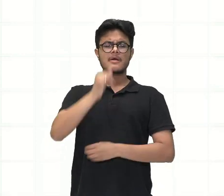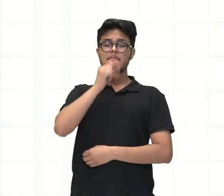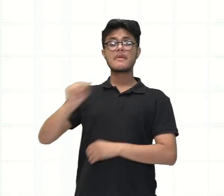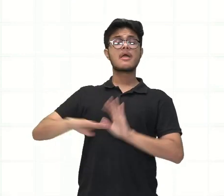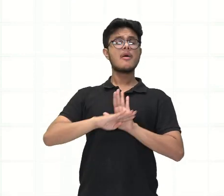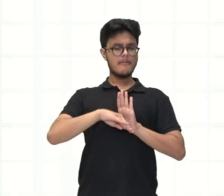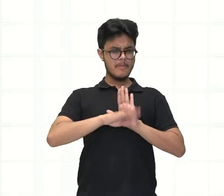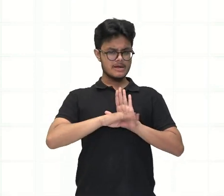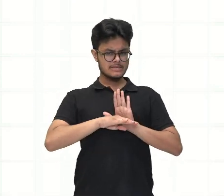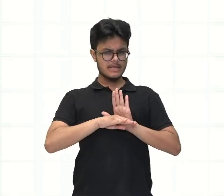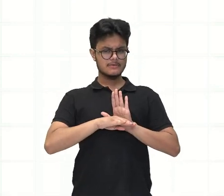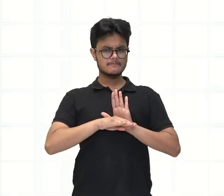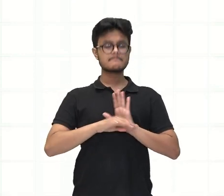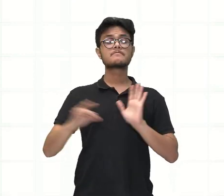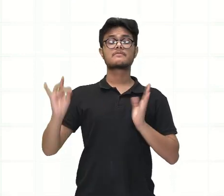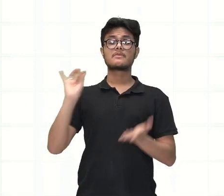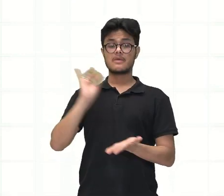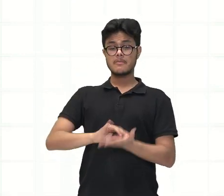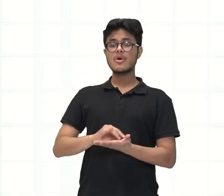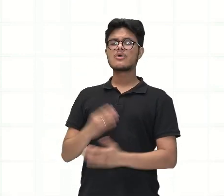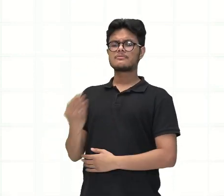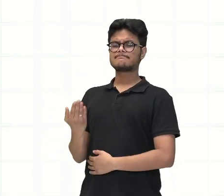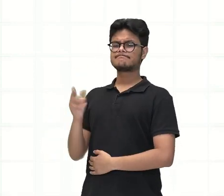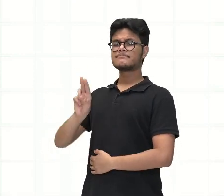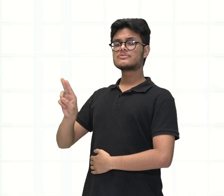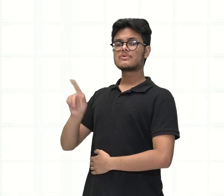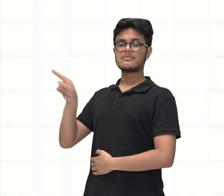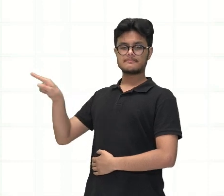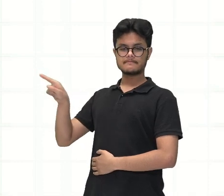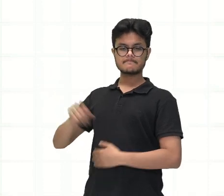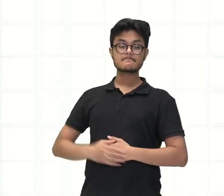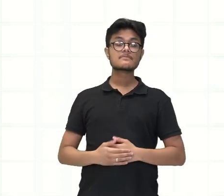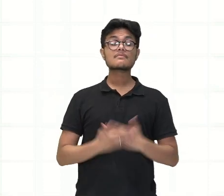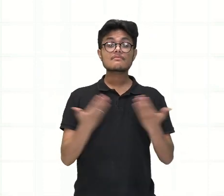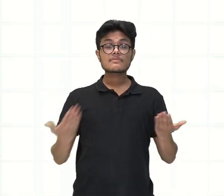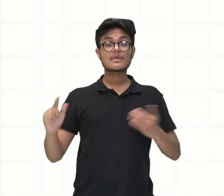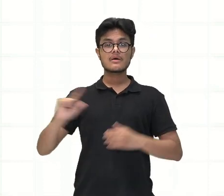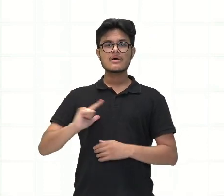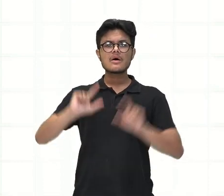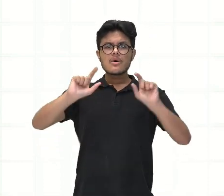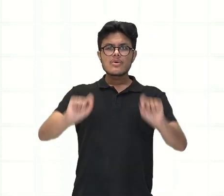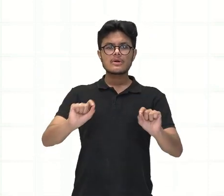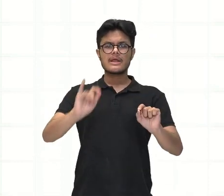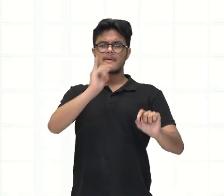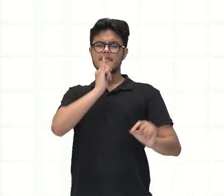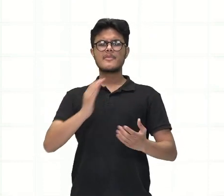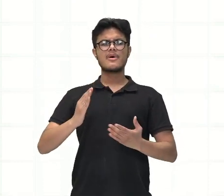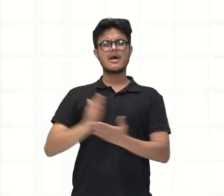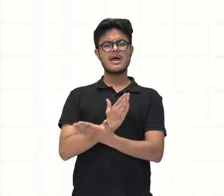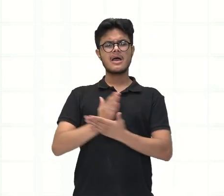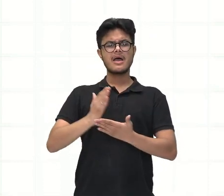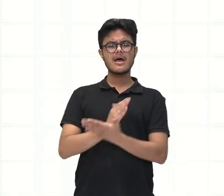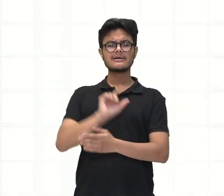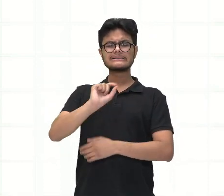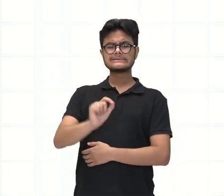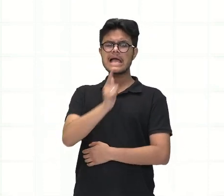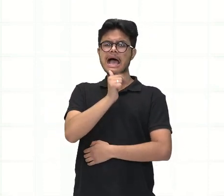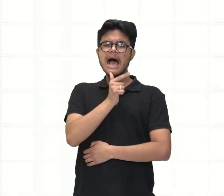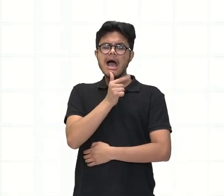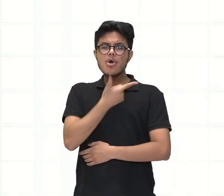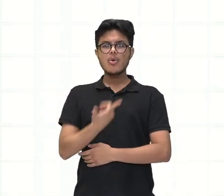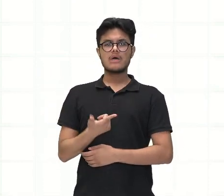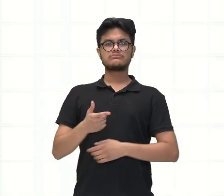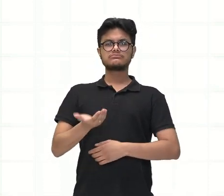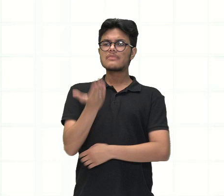cólera ali é o Vibrio cholerae, e aí nós temos a ingestão de água ou